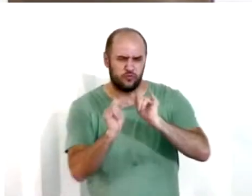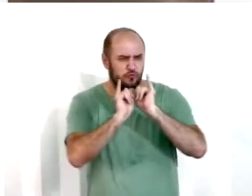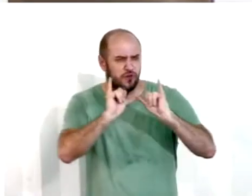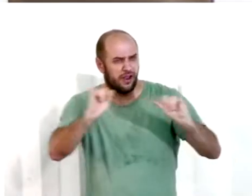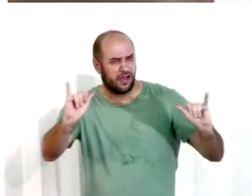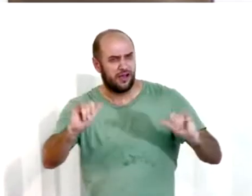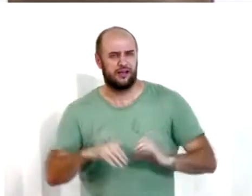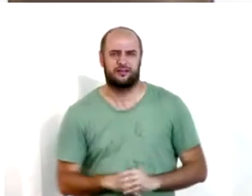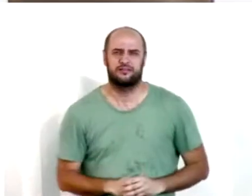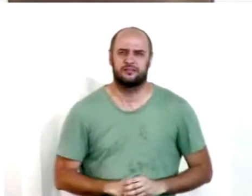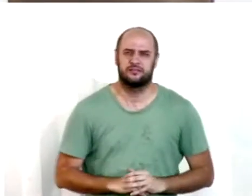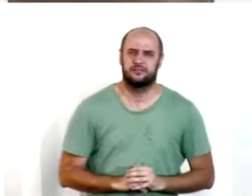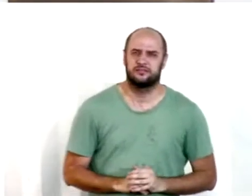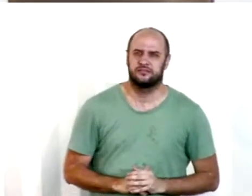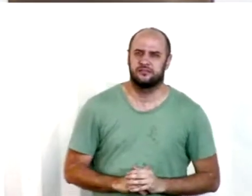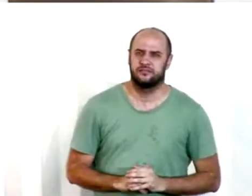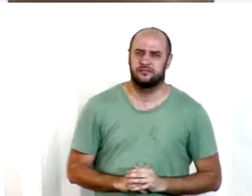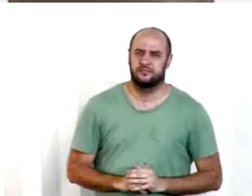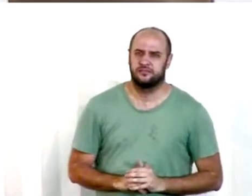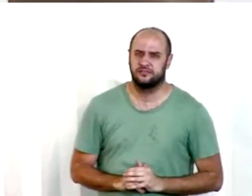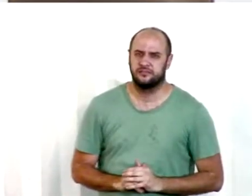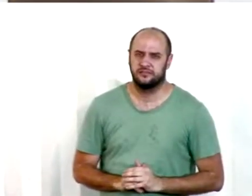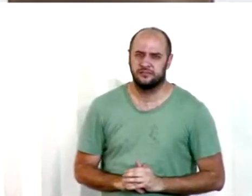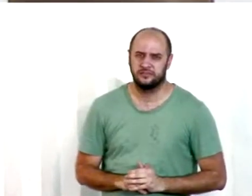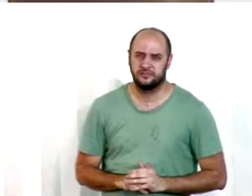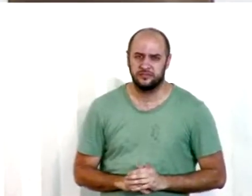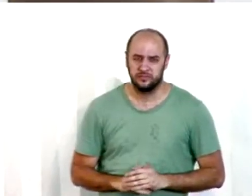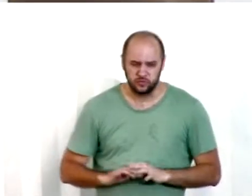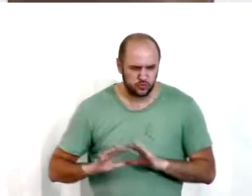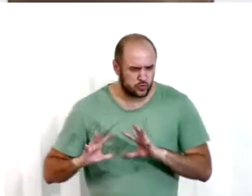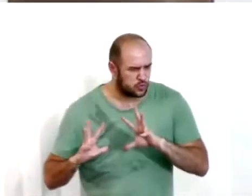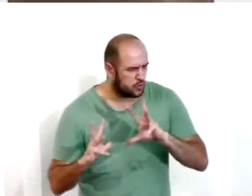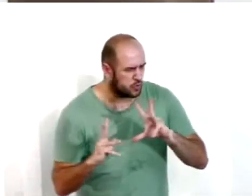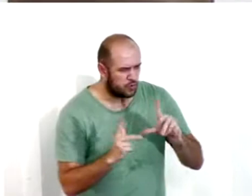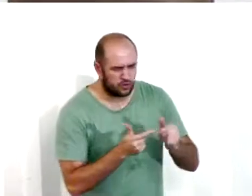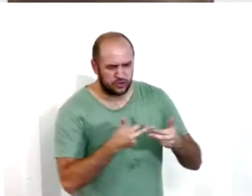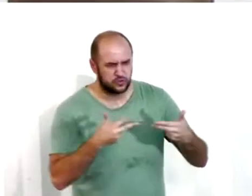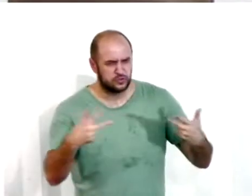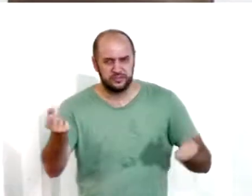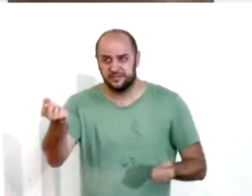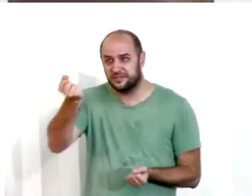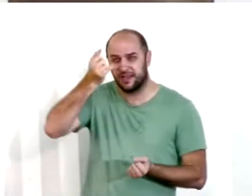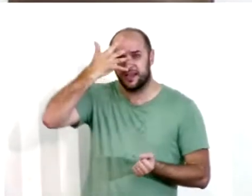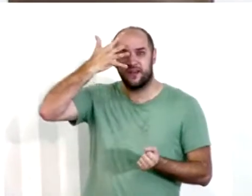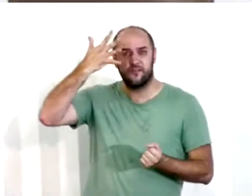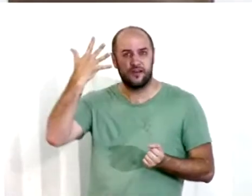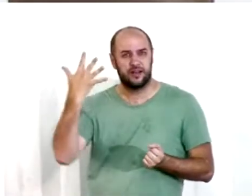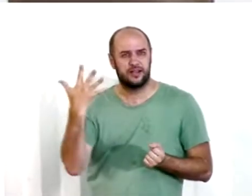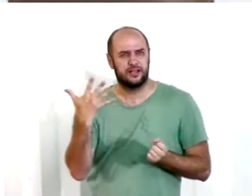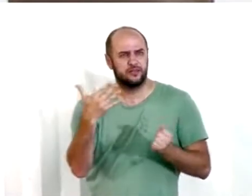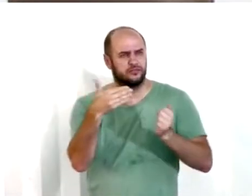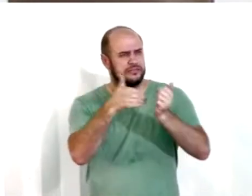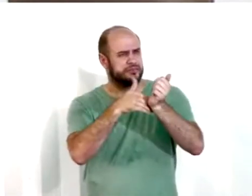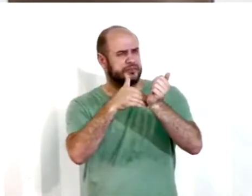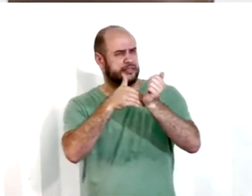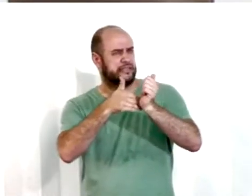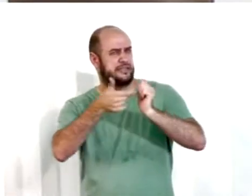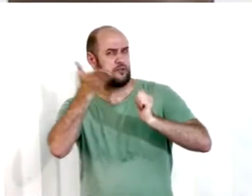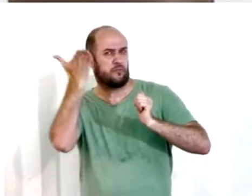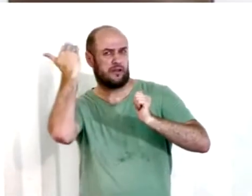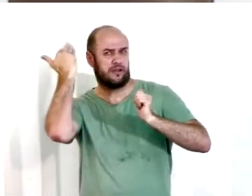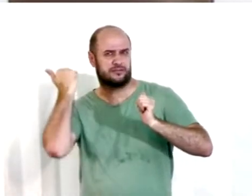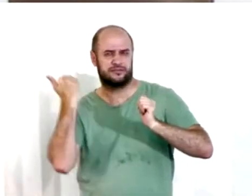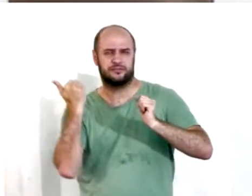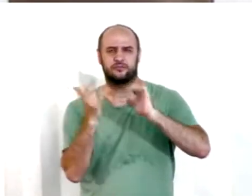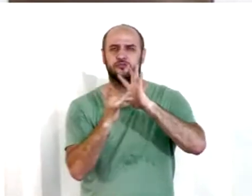terra, desvendando ou tornando conhecido, revelando os mistérios de nossa filiação. E